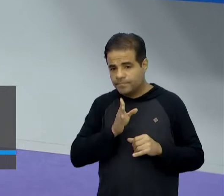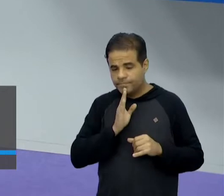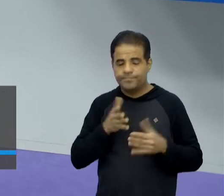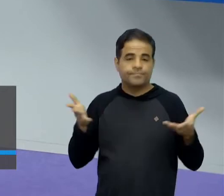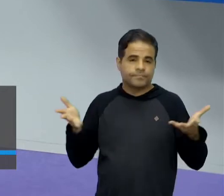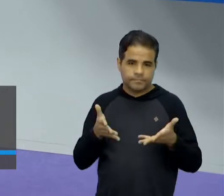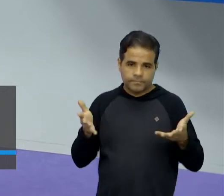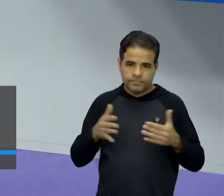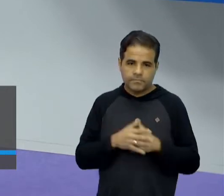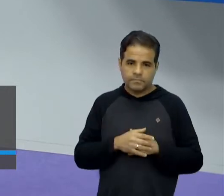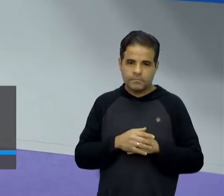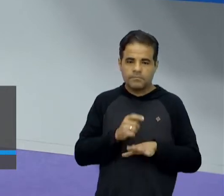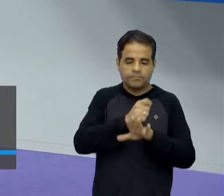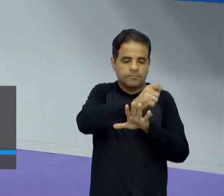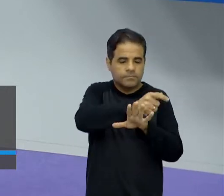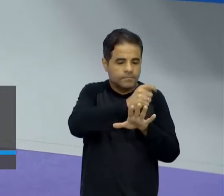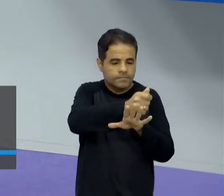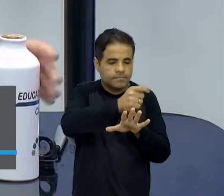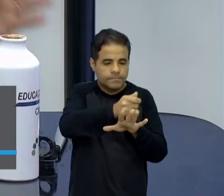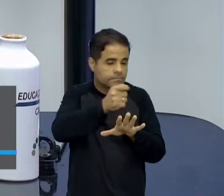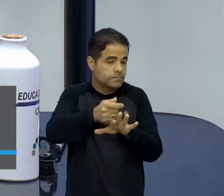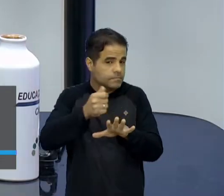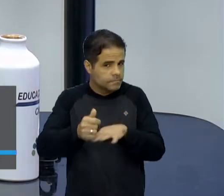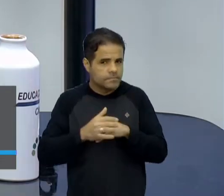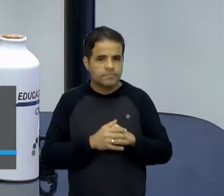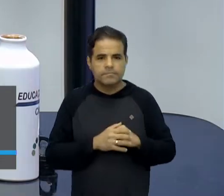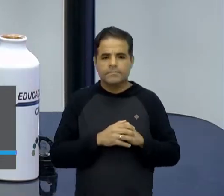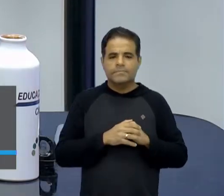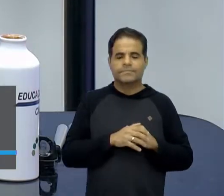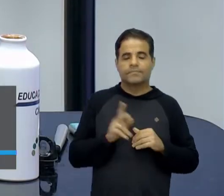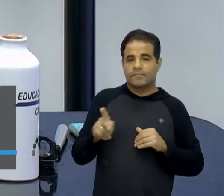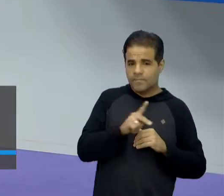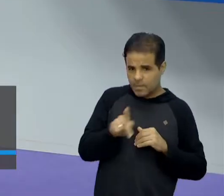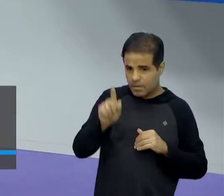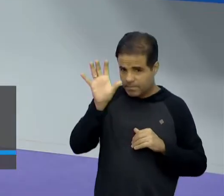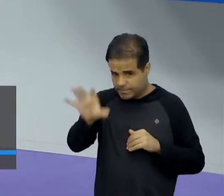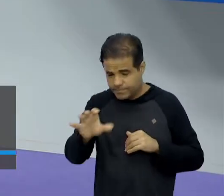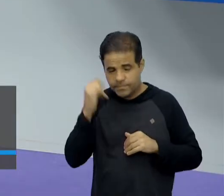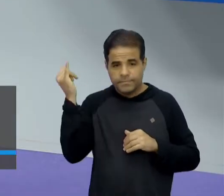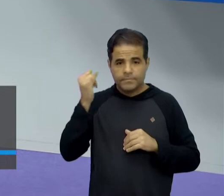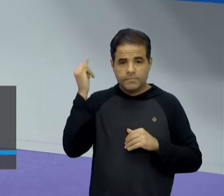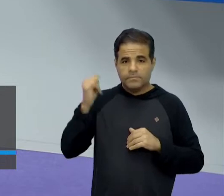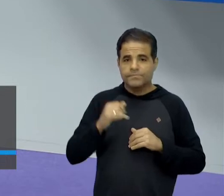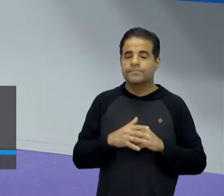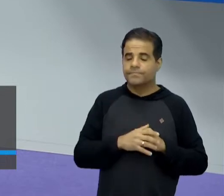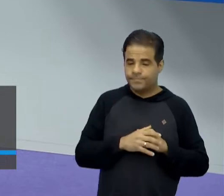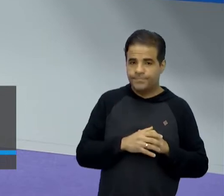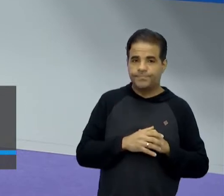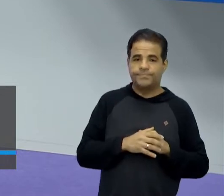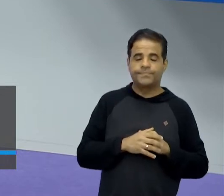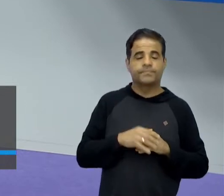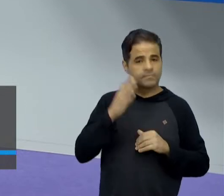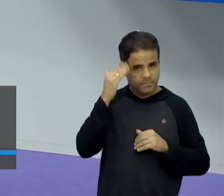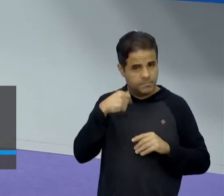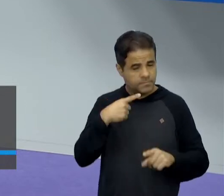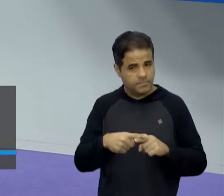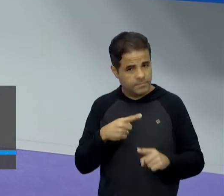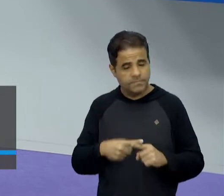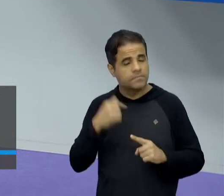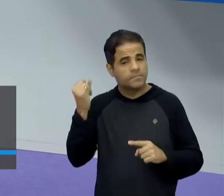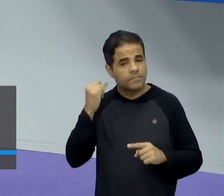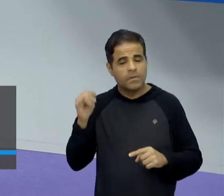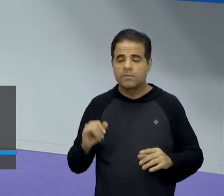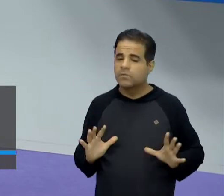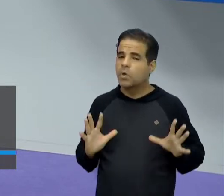hoje como fake news. Sim. Ah, mas professor, isso é tão importante assim? Sabe por que é muito importante?